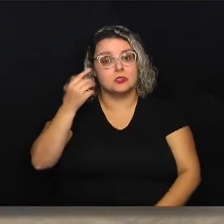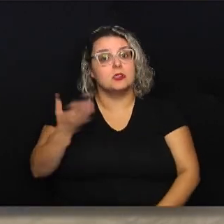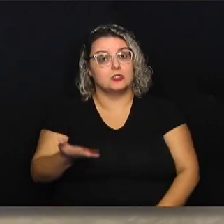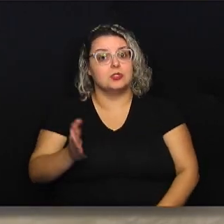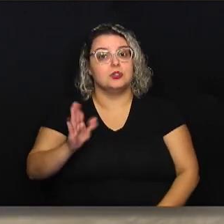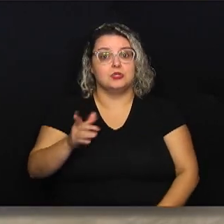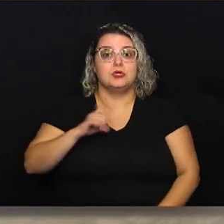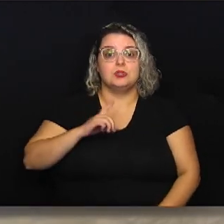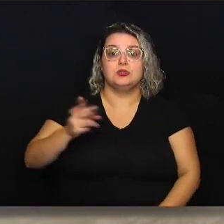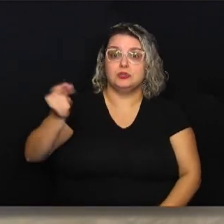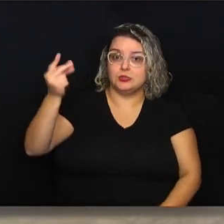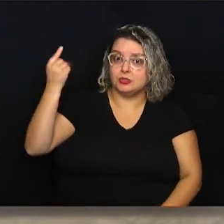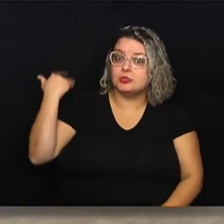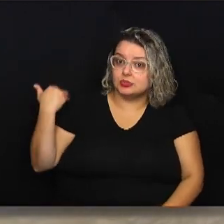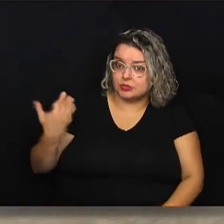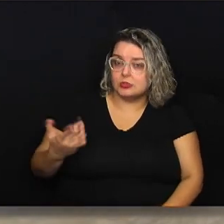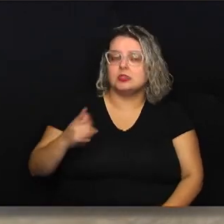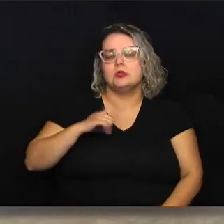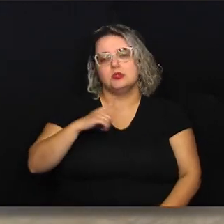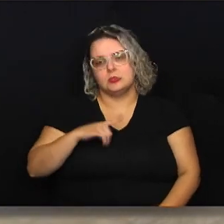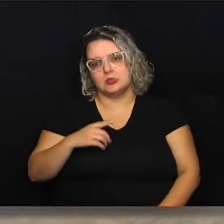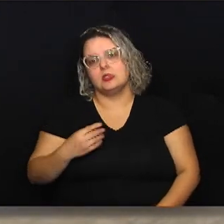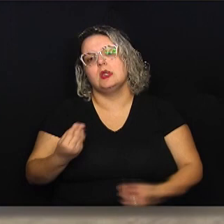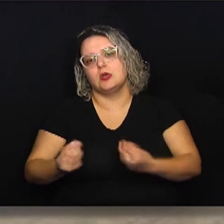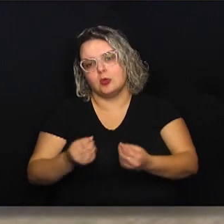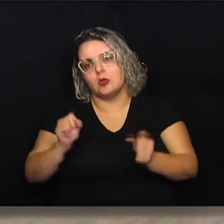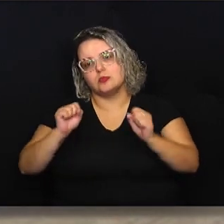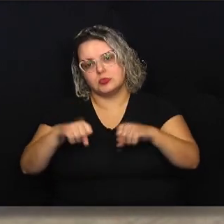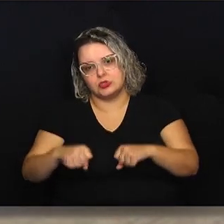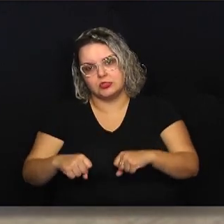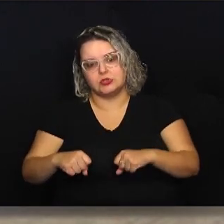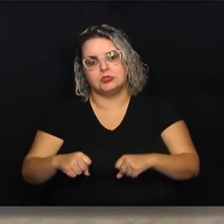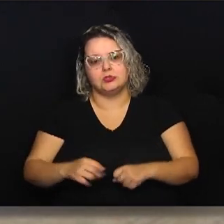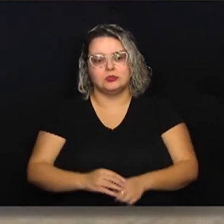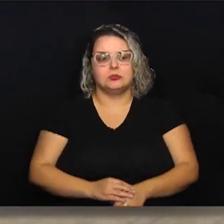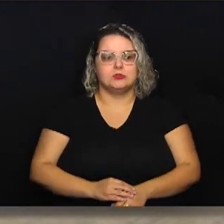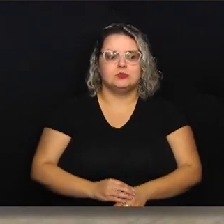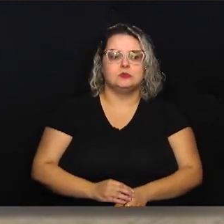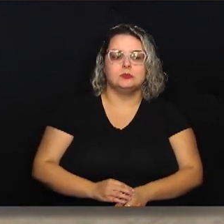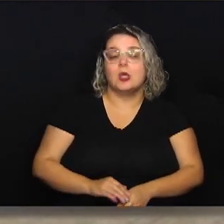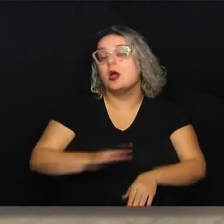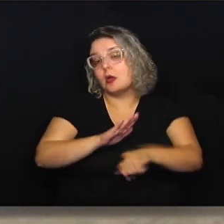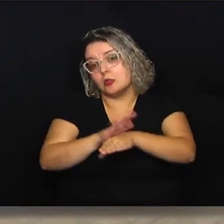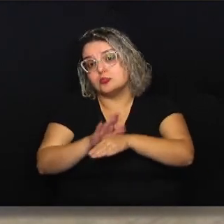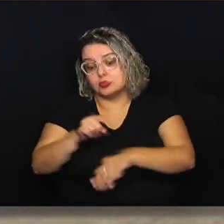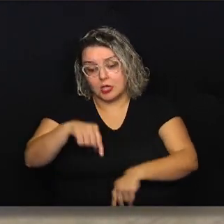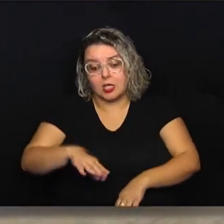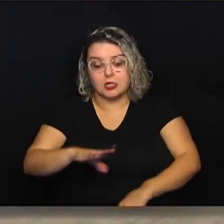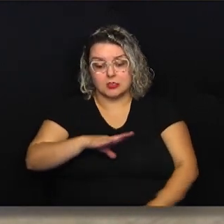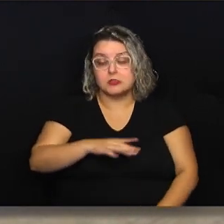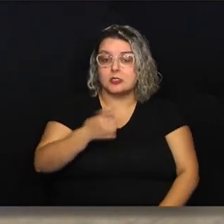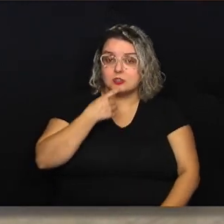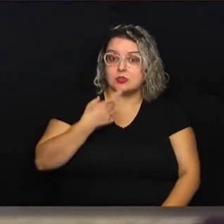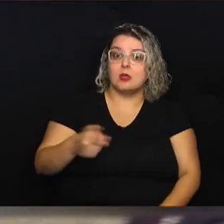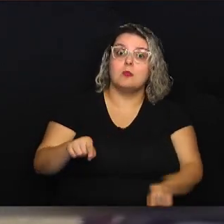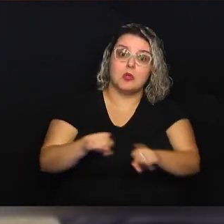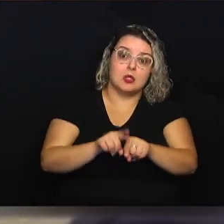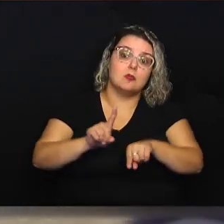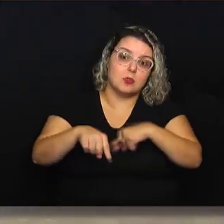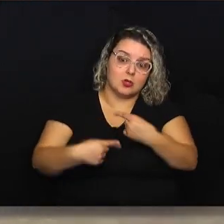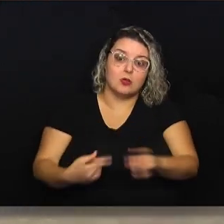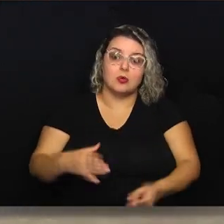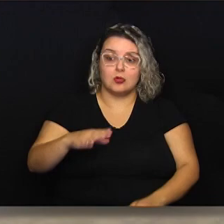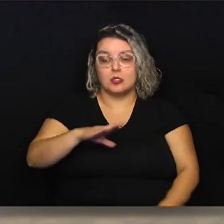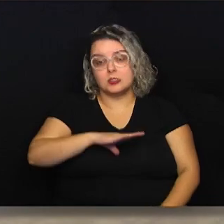vinha há algum tempo. Então a gente tem condições sim de poder não só contribuir aqui no município de Campinas, mas também com outros